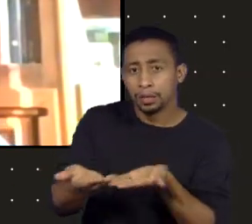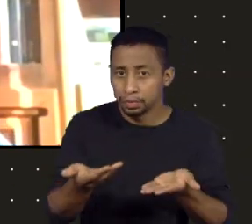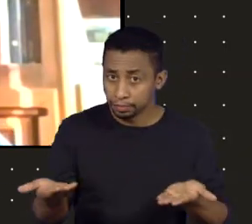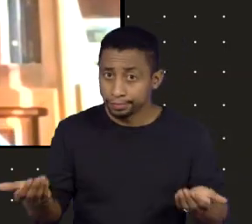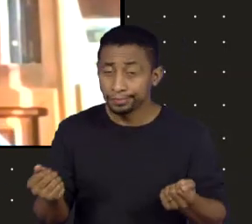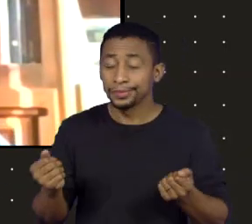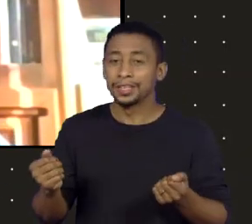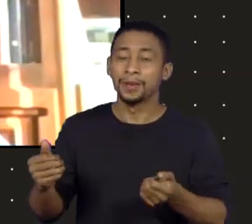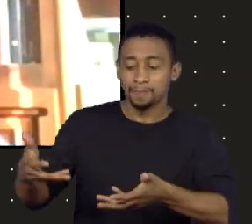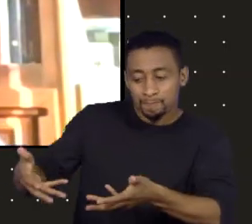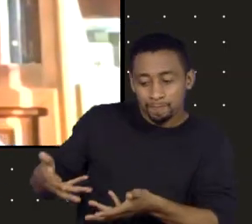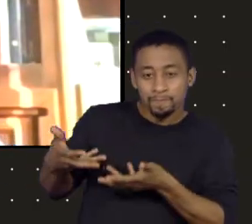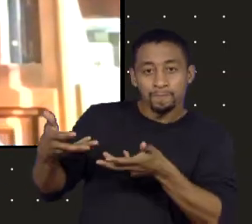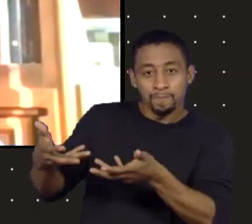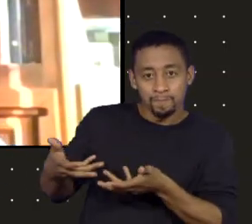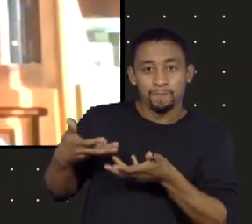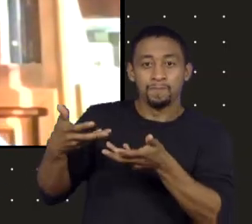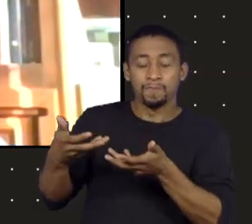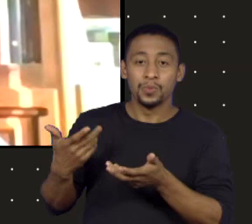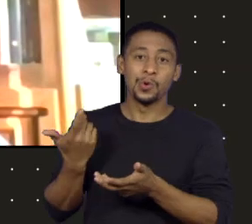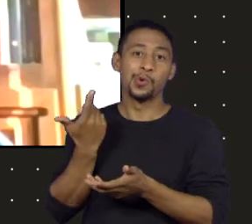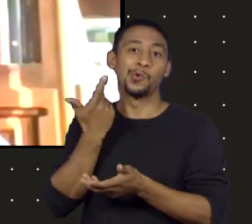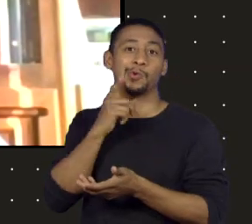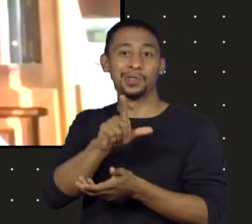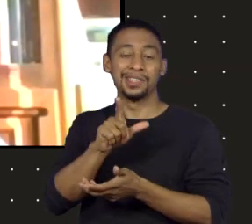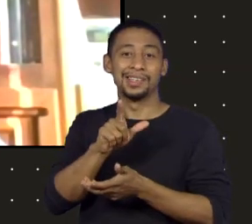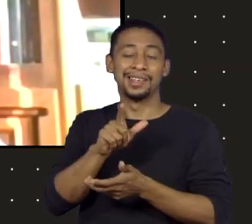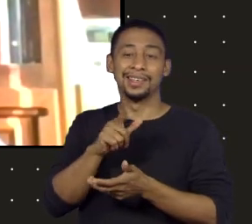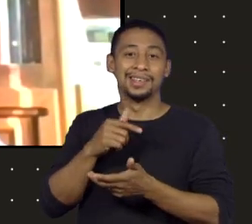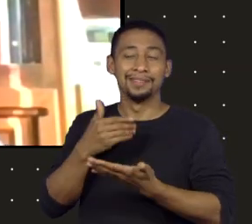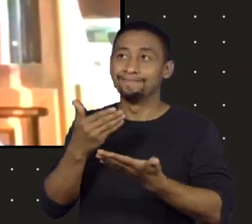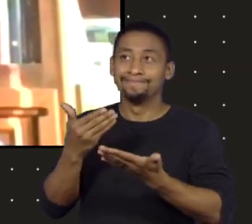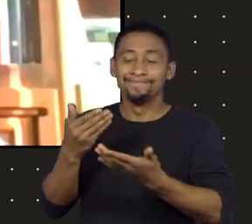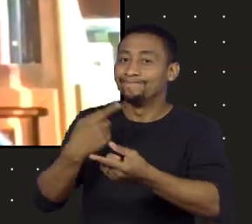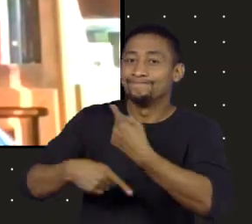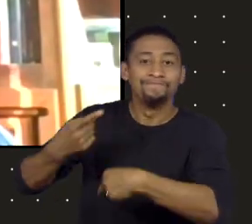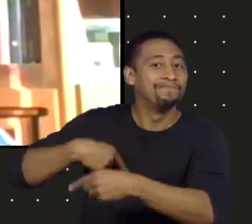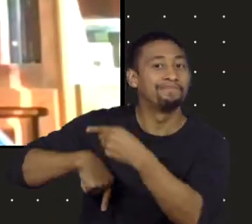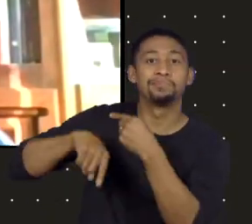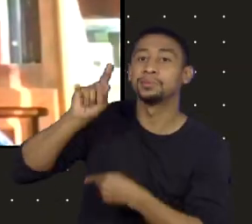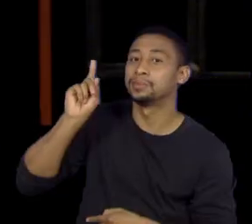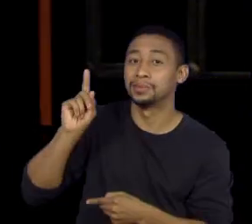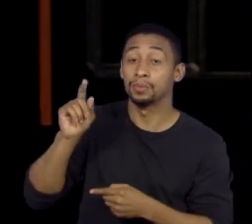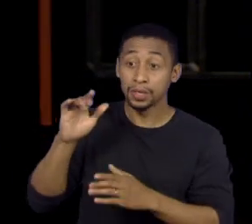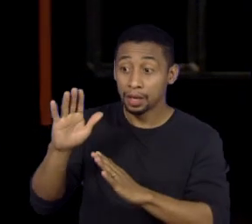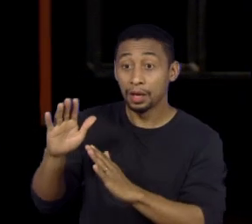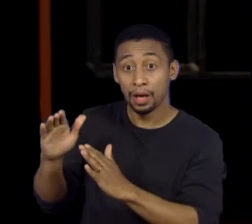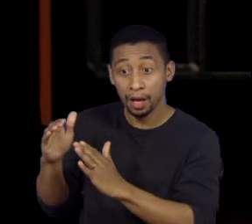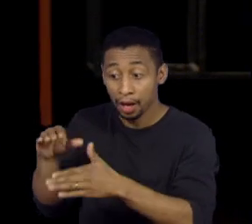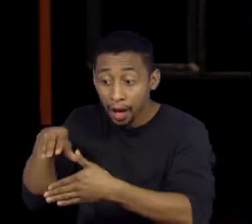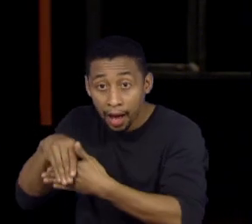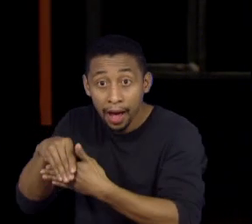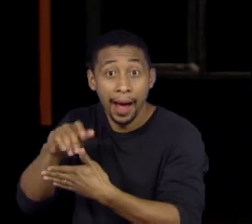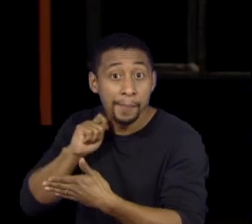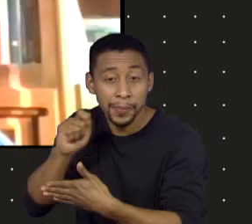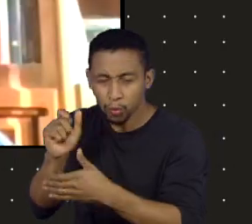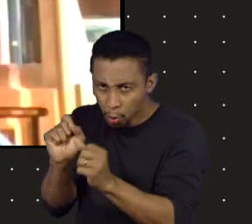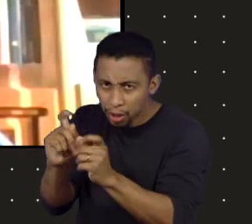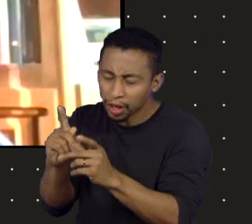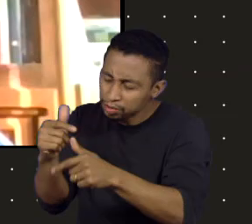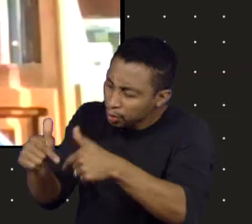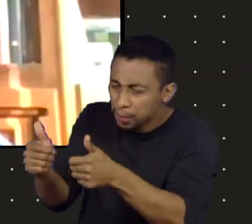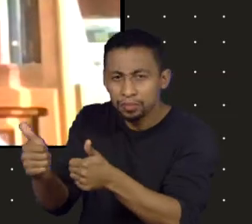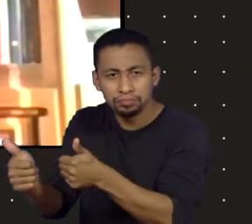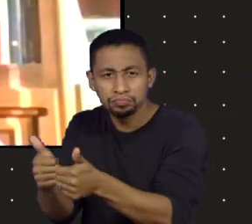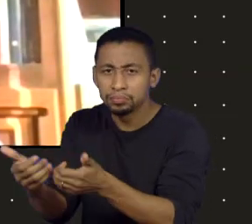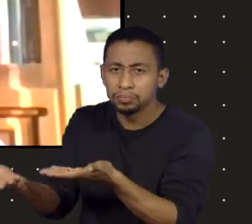me projetou fora das fronteiras da Abril, porque eu, além de